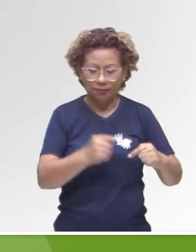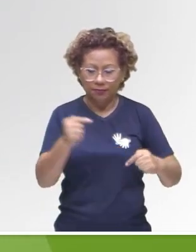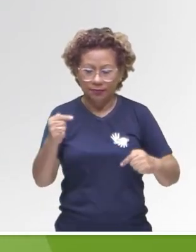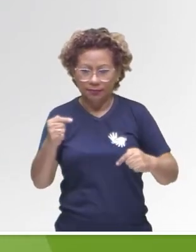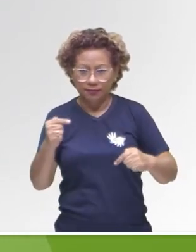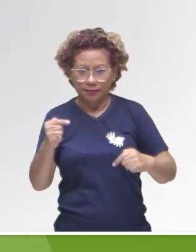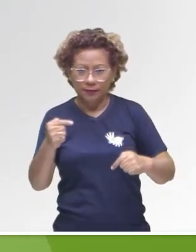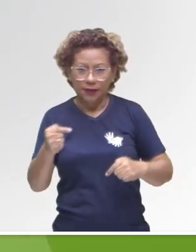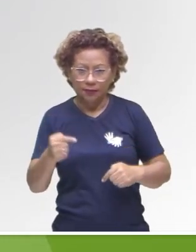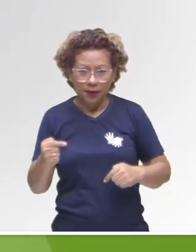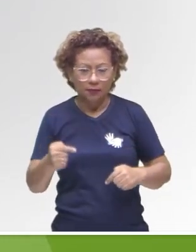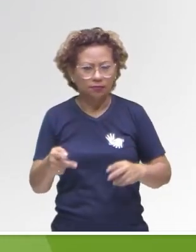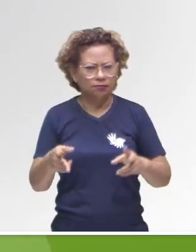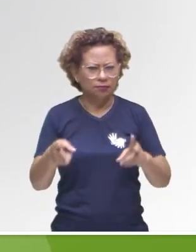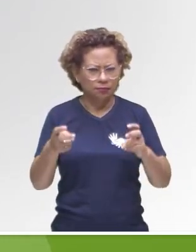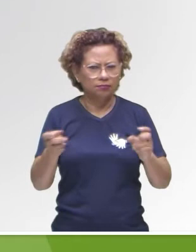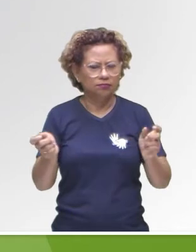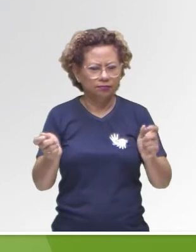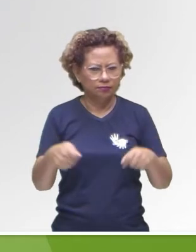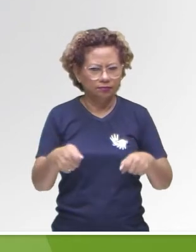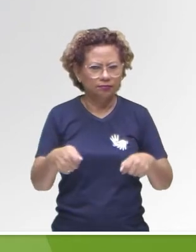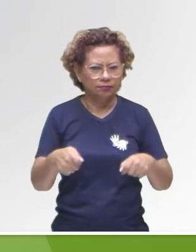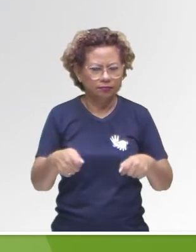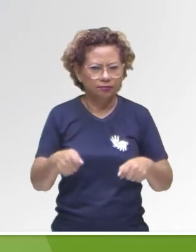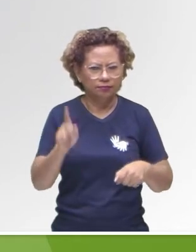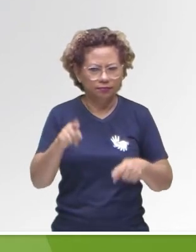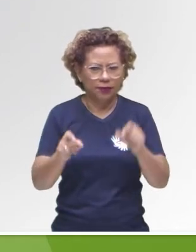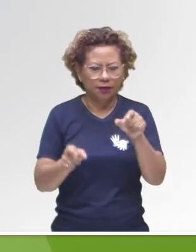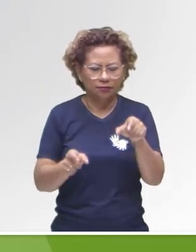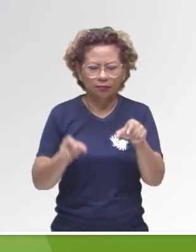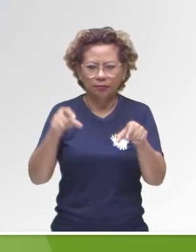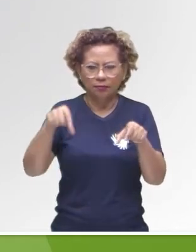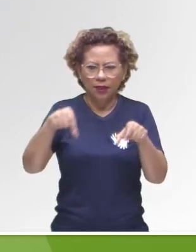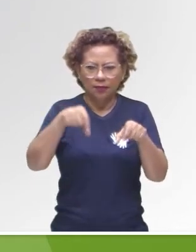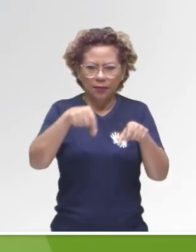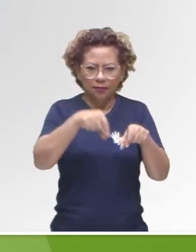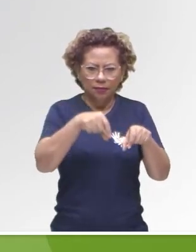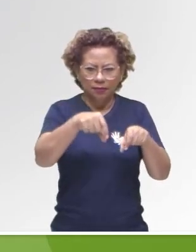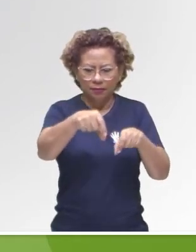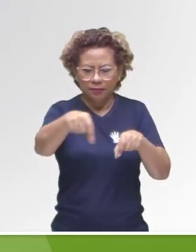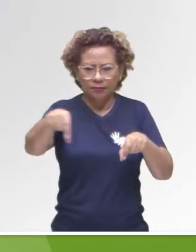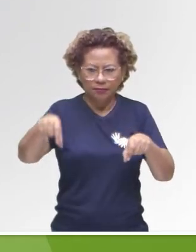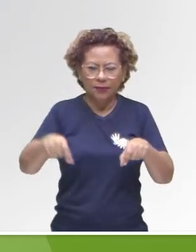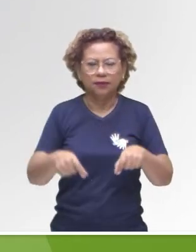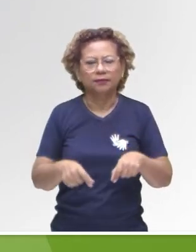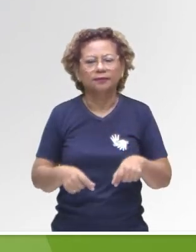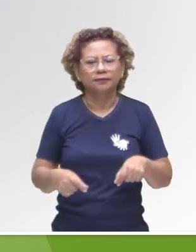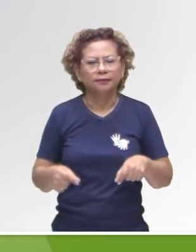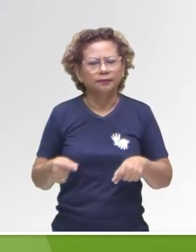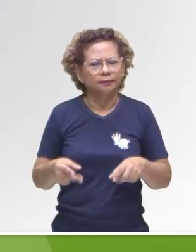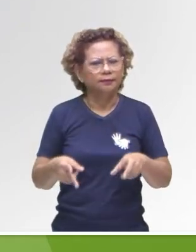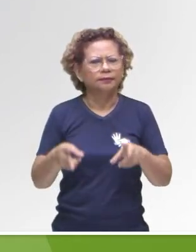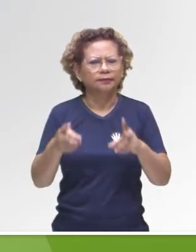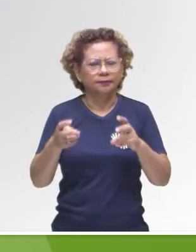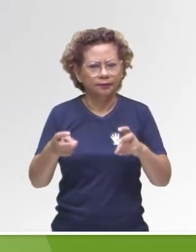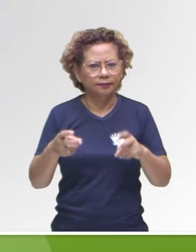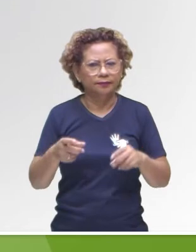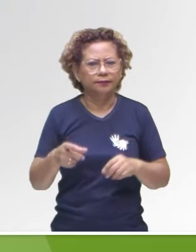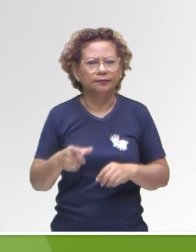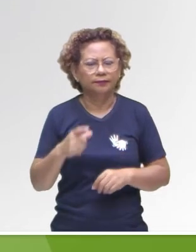nós associamos capacitores em série, esse tipo de associação, ele vai ter as